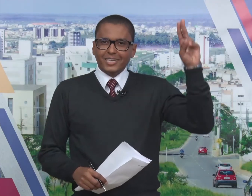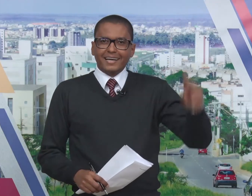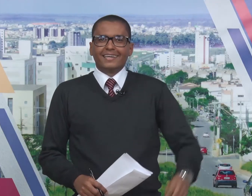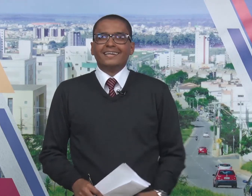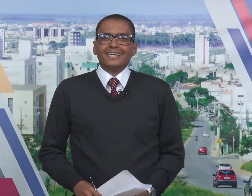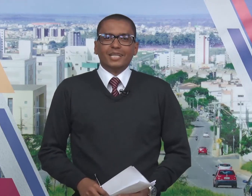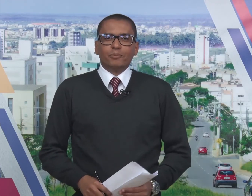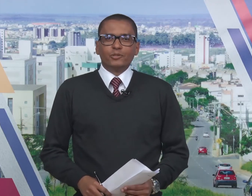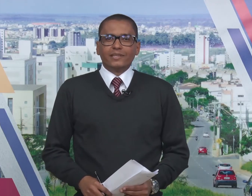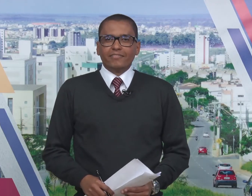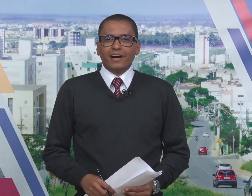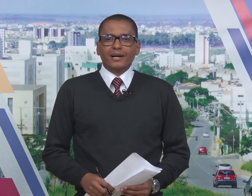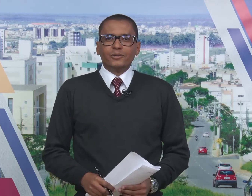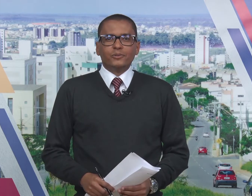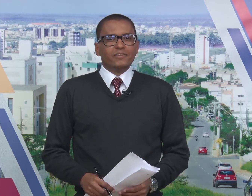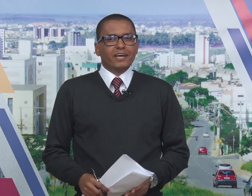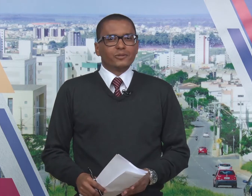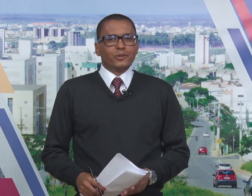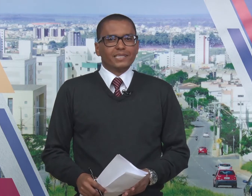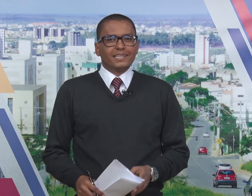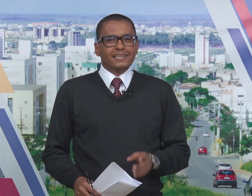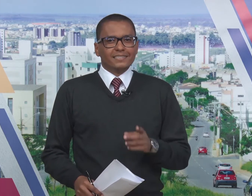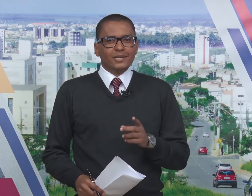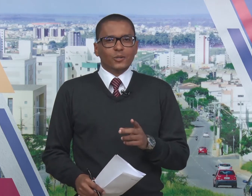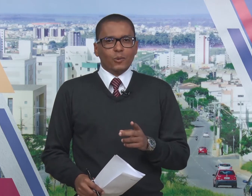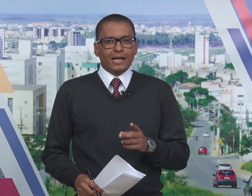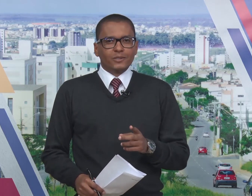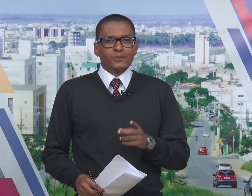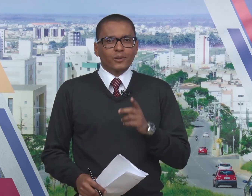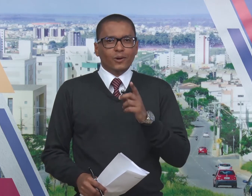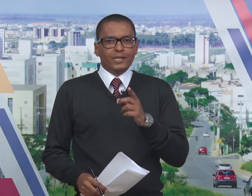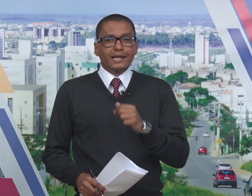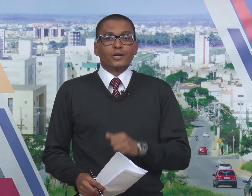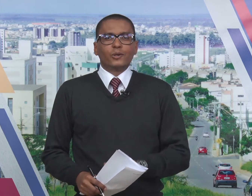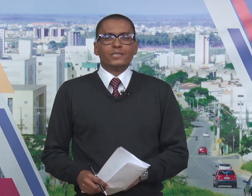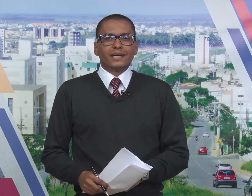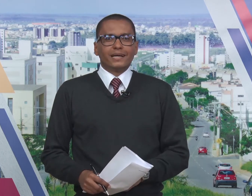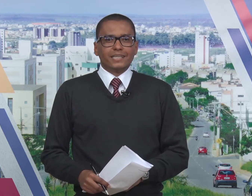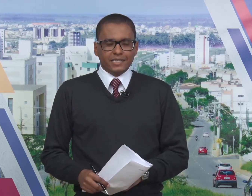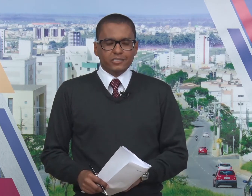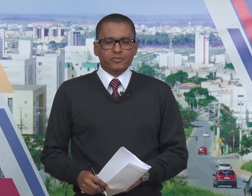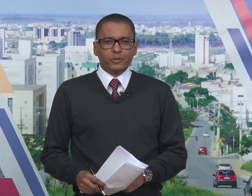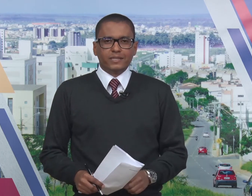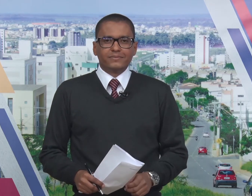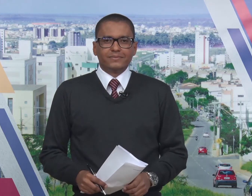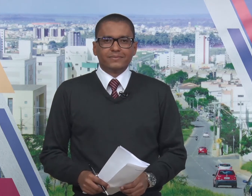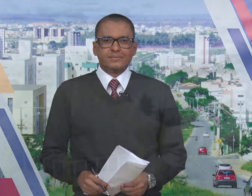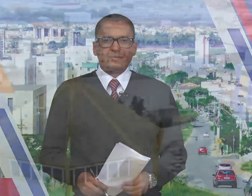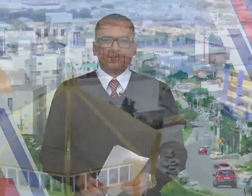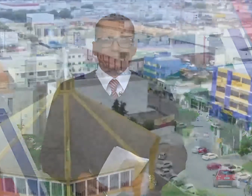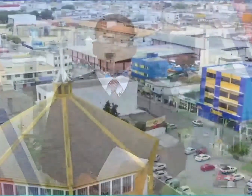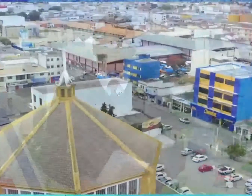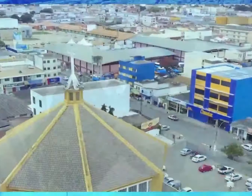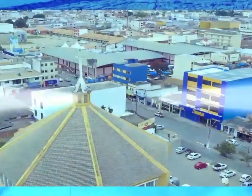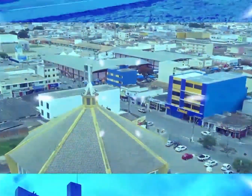Valeu, Jaque! Depois do intervalo, o inverno conquistense e o quadro Olhar em Crônica. Já a gente volta.